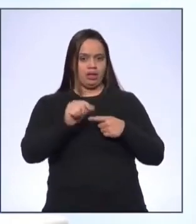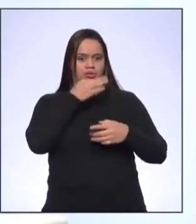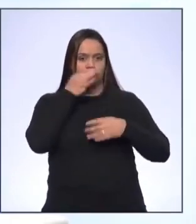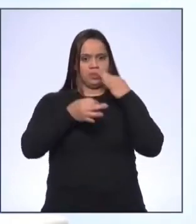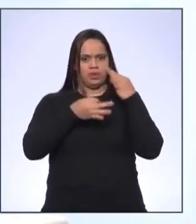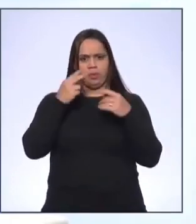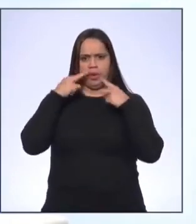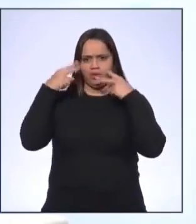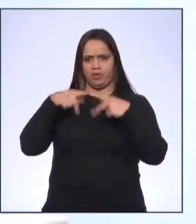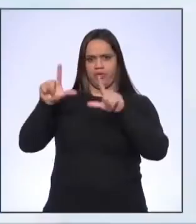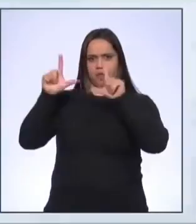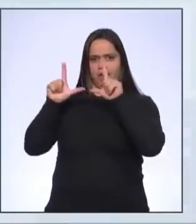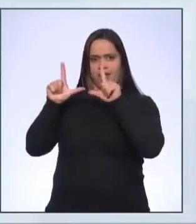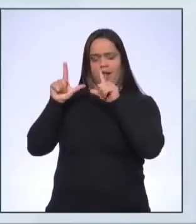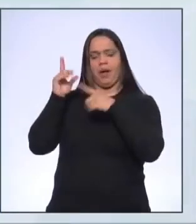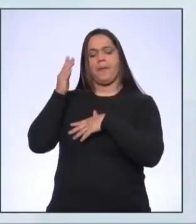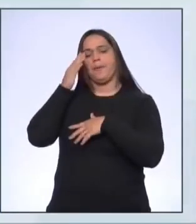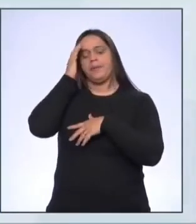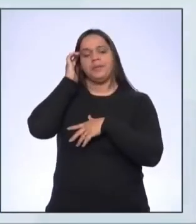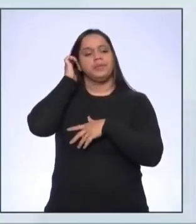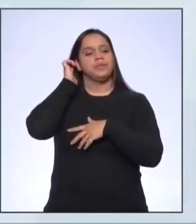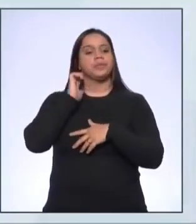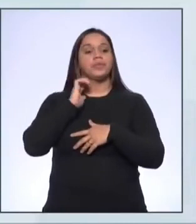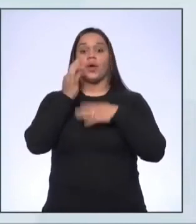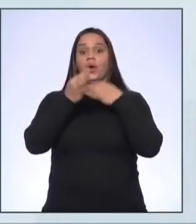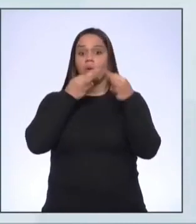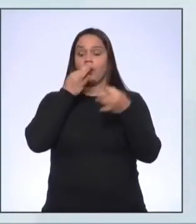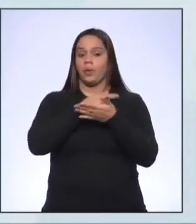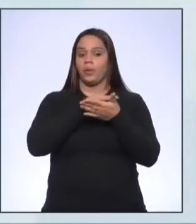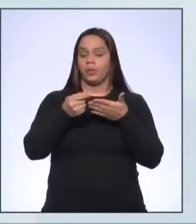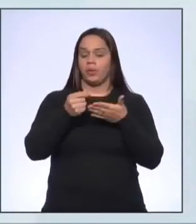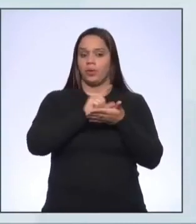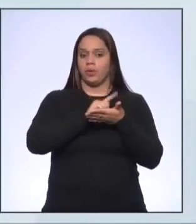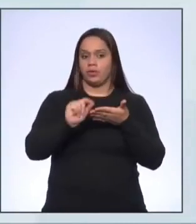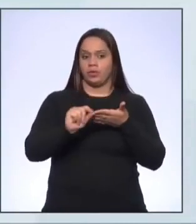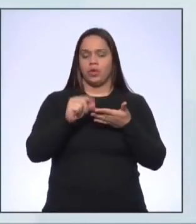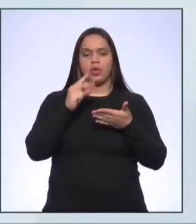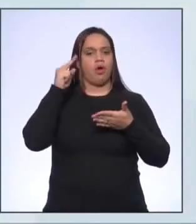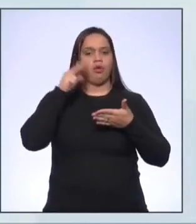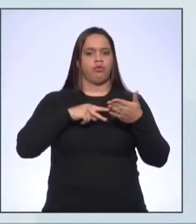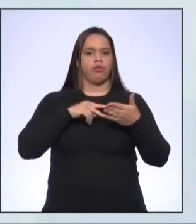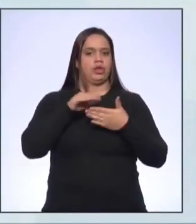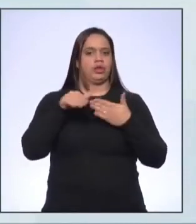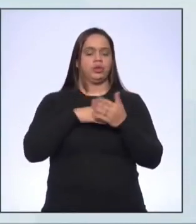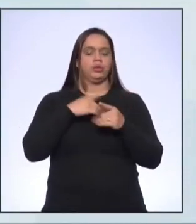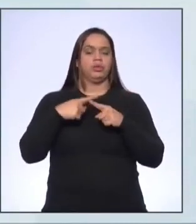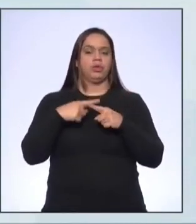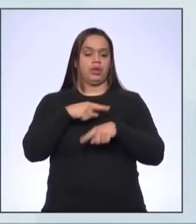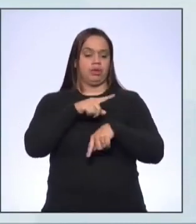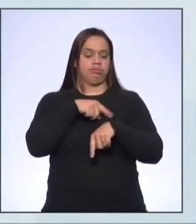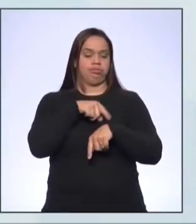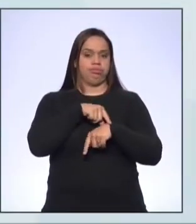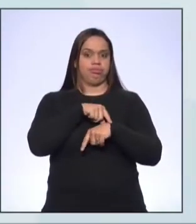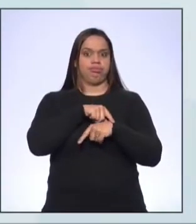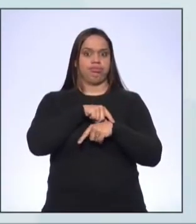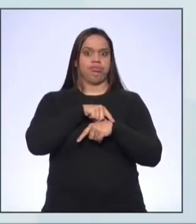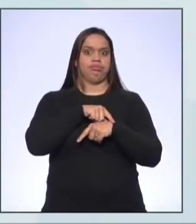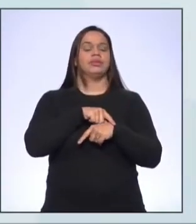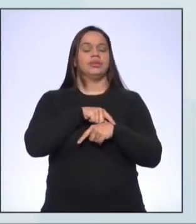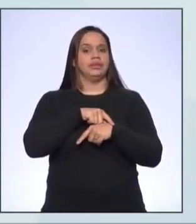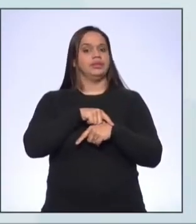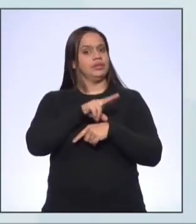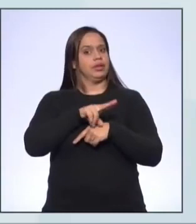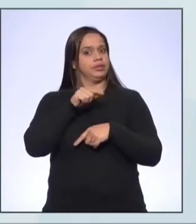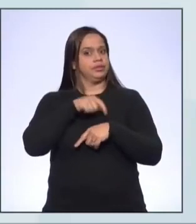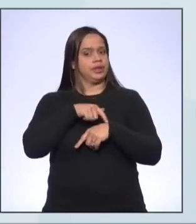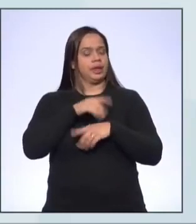dividir na tela, olha só. O artigo de opinião é dividido em algumas partes. Eu não vou reler tudo, né, porque tomaria muito tempo da nossa aula, mas